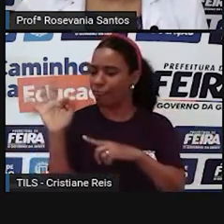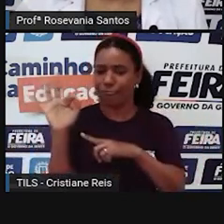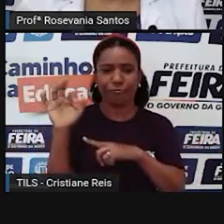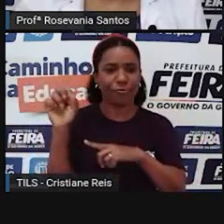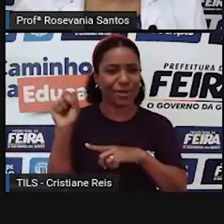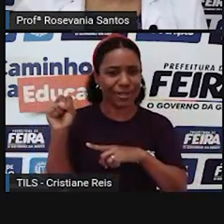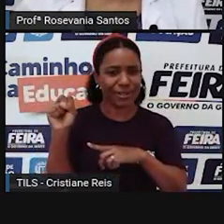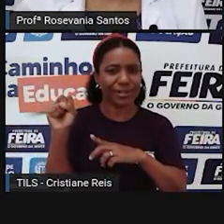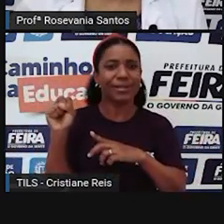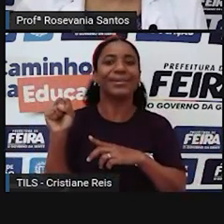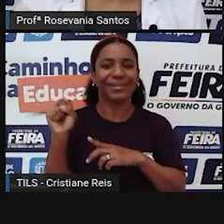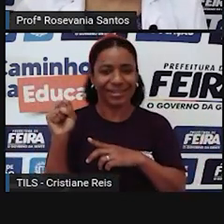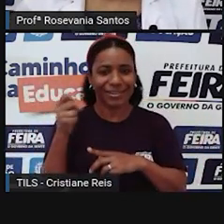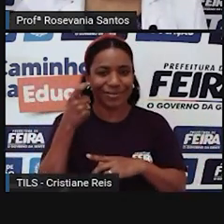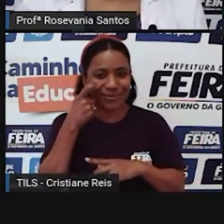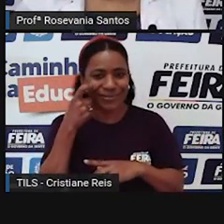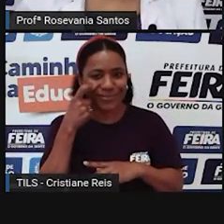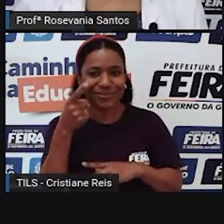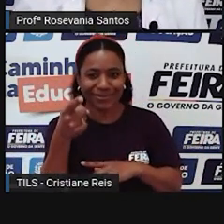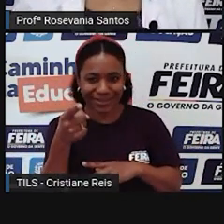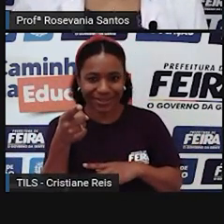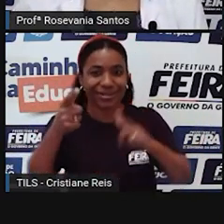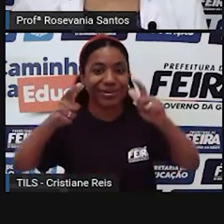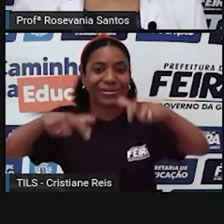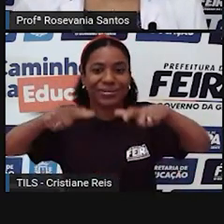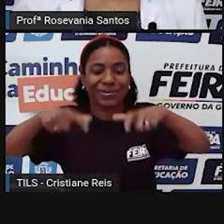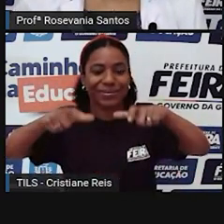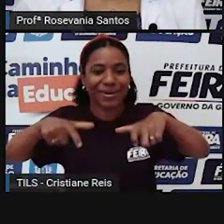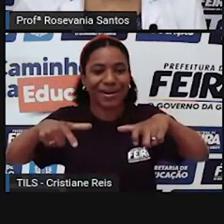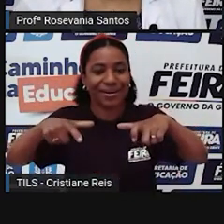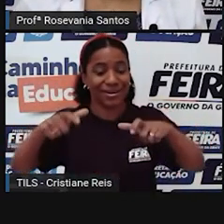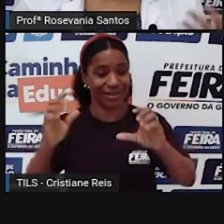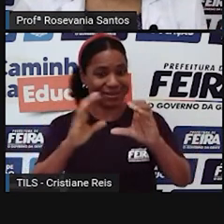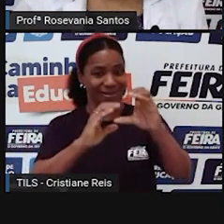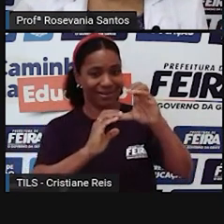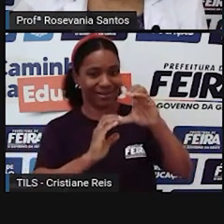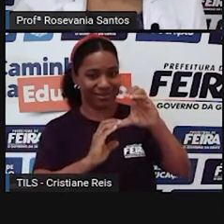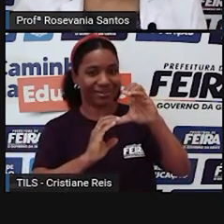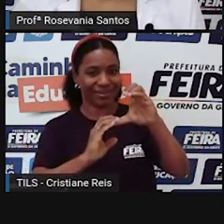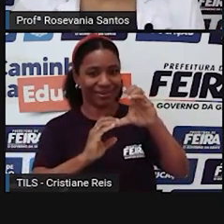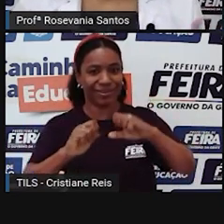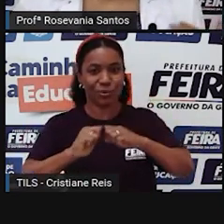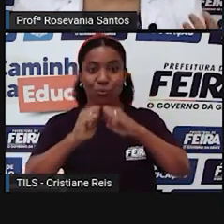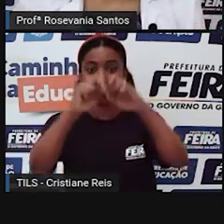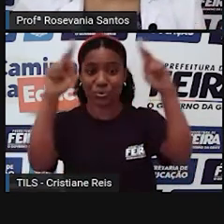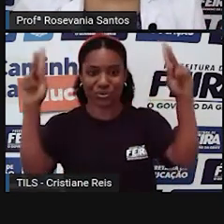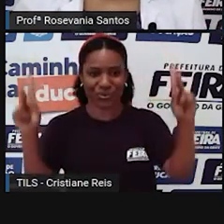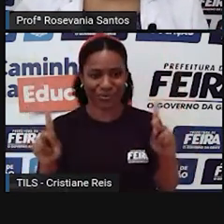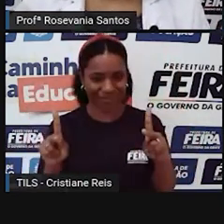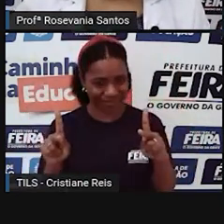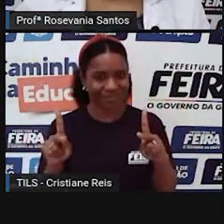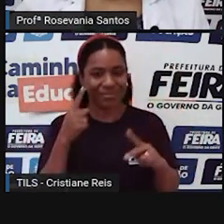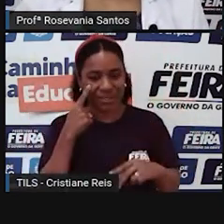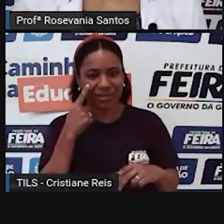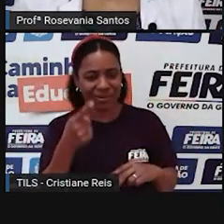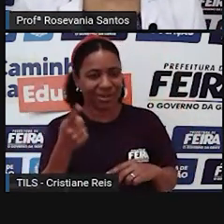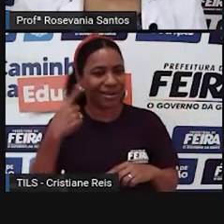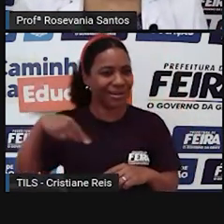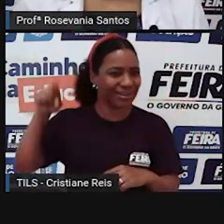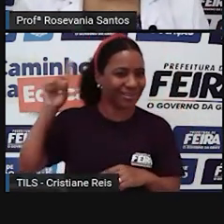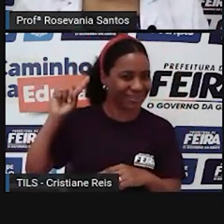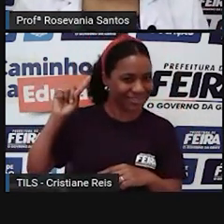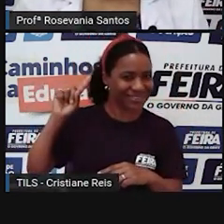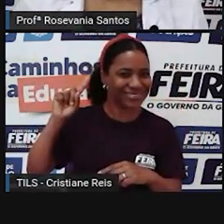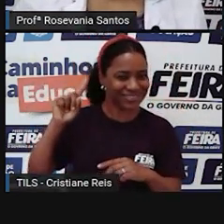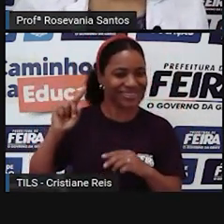precisamente, a gente tem aqui, né, a área do Boulevard. Só para vocês perceberem, porque nas aulas anteriores vocês viram muitas fotos do